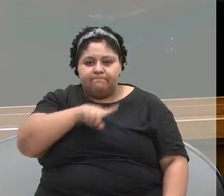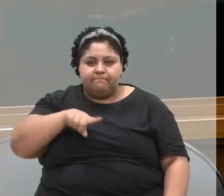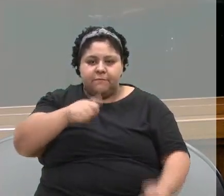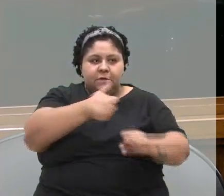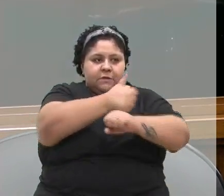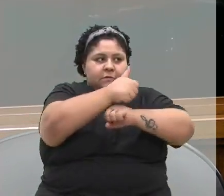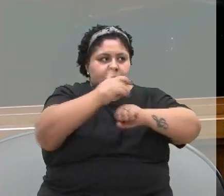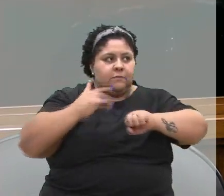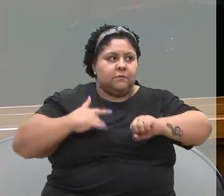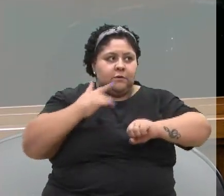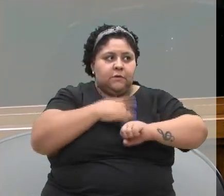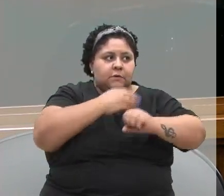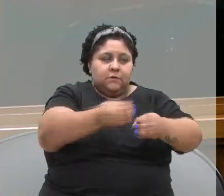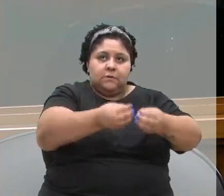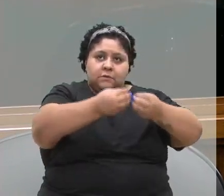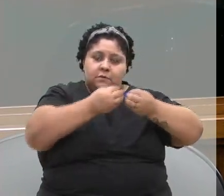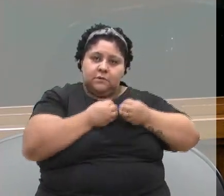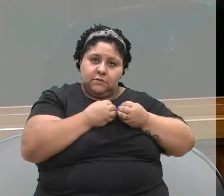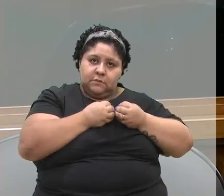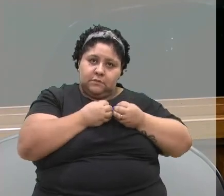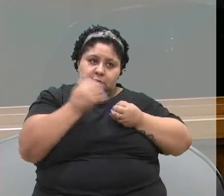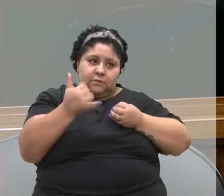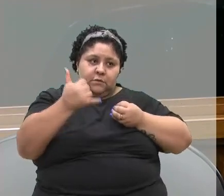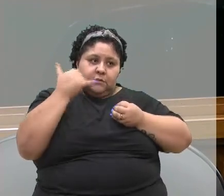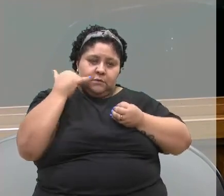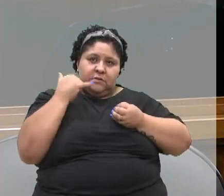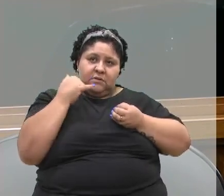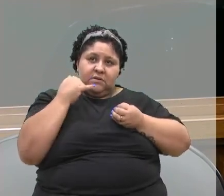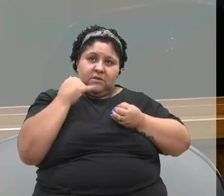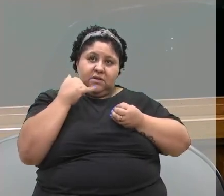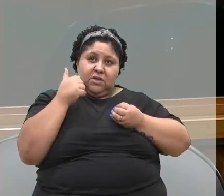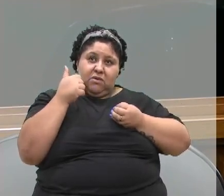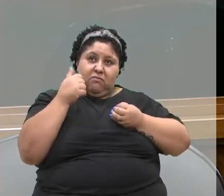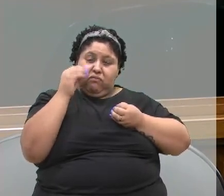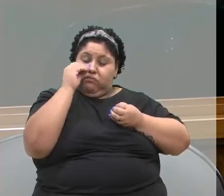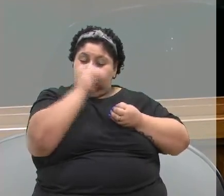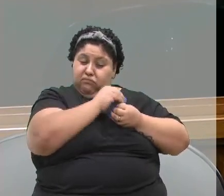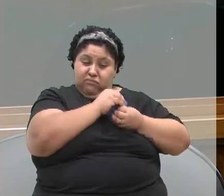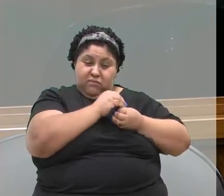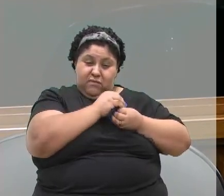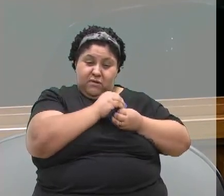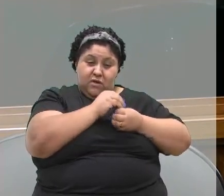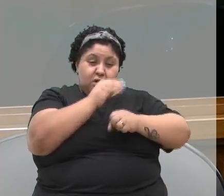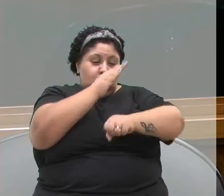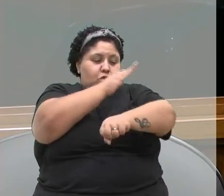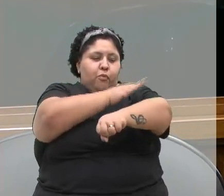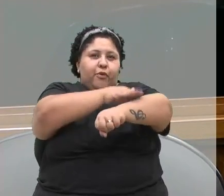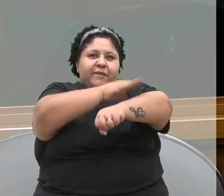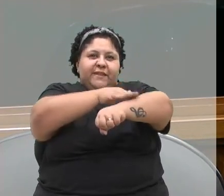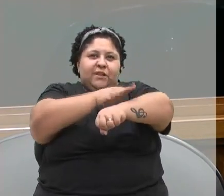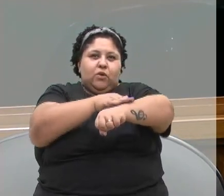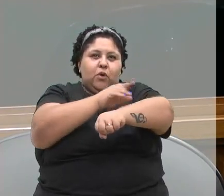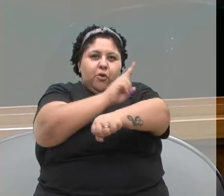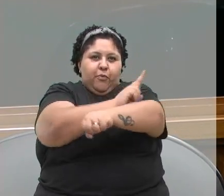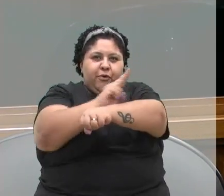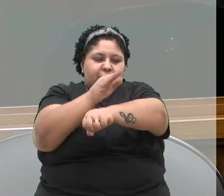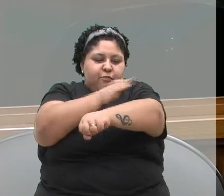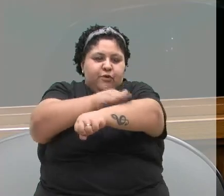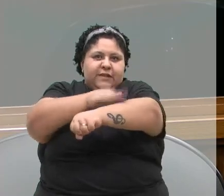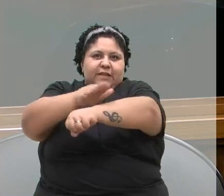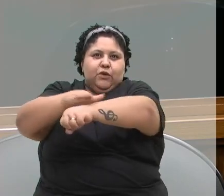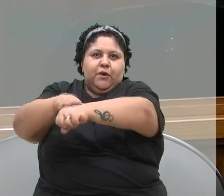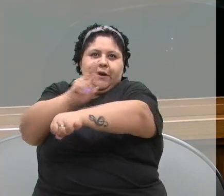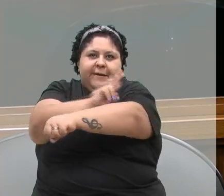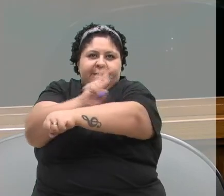saúde receberam um protetor solar de péssima qualidade. No protetor solar tem o repelente.